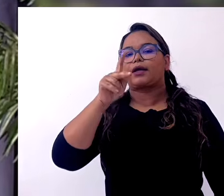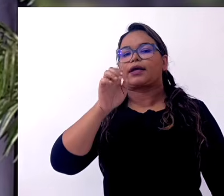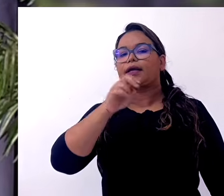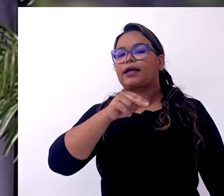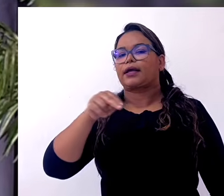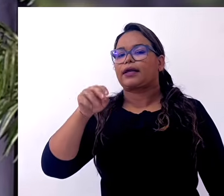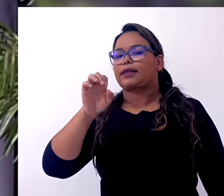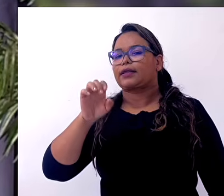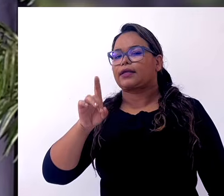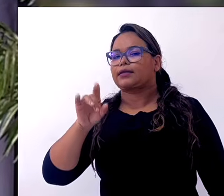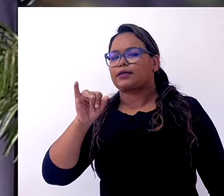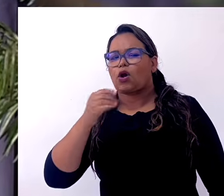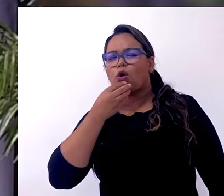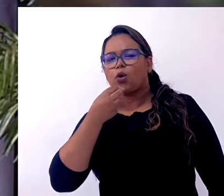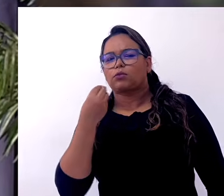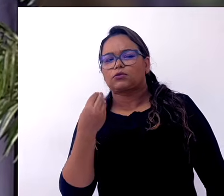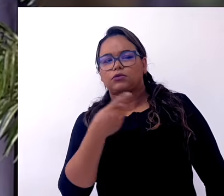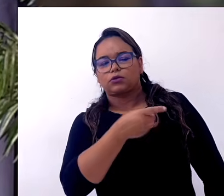necessário um incidente.